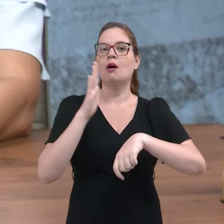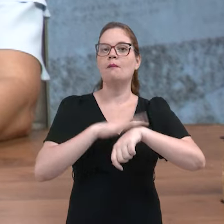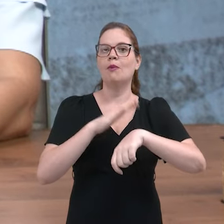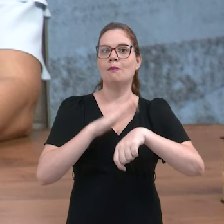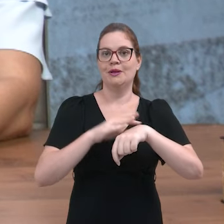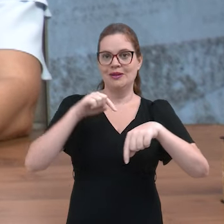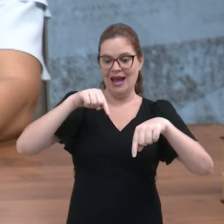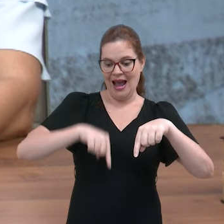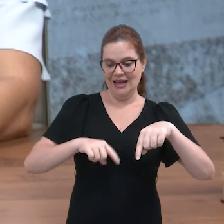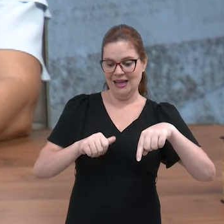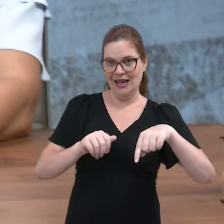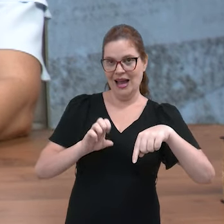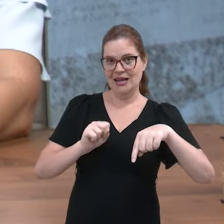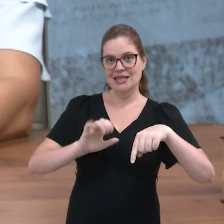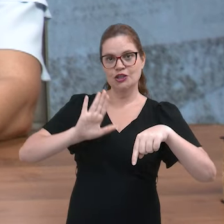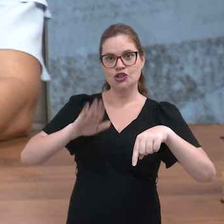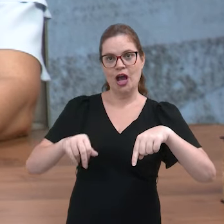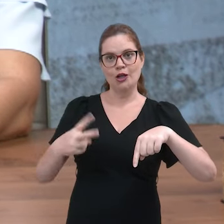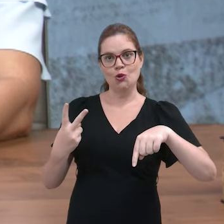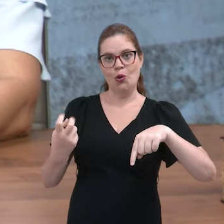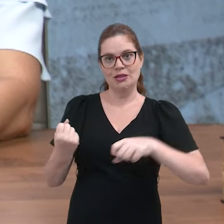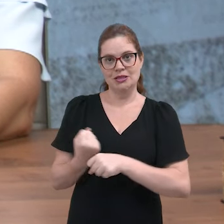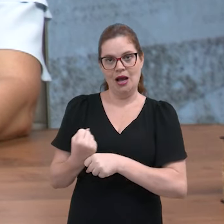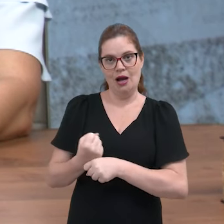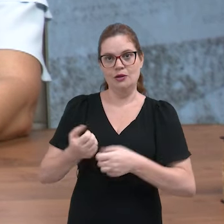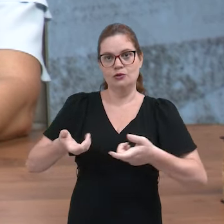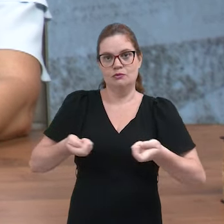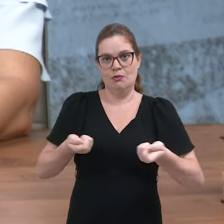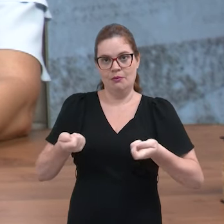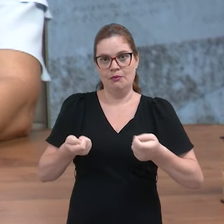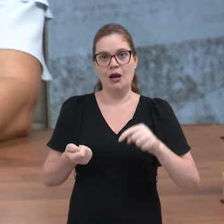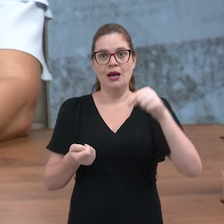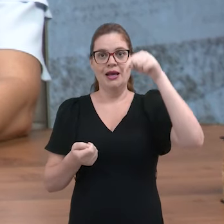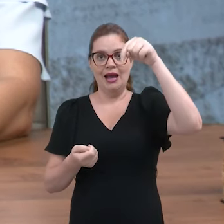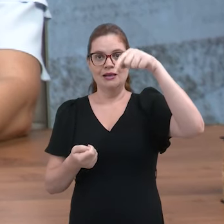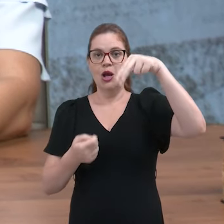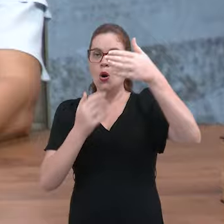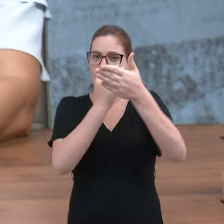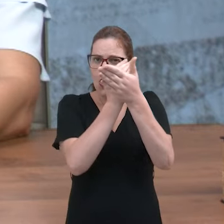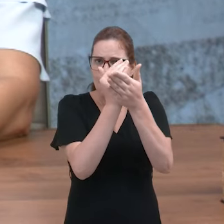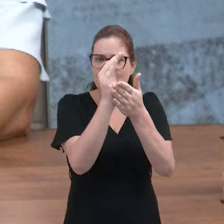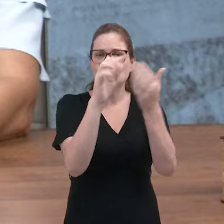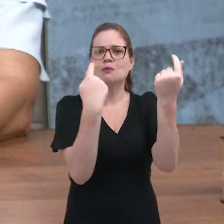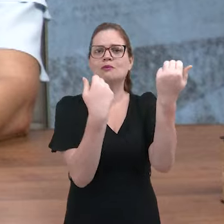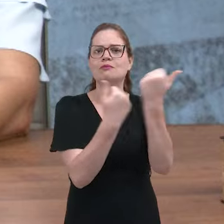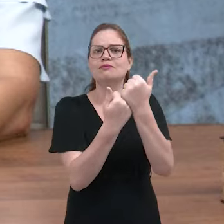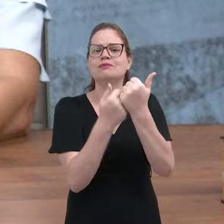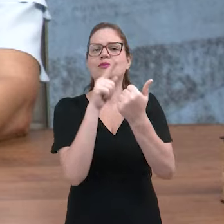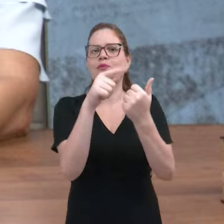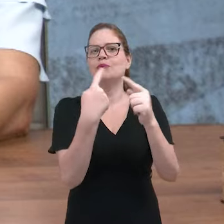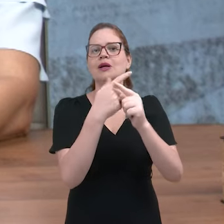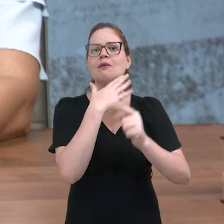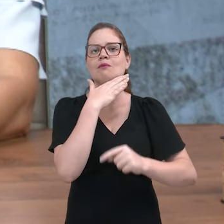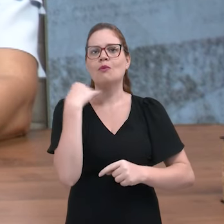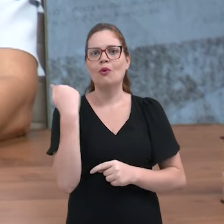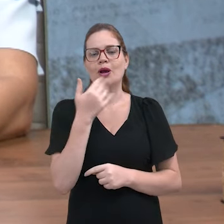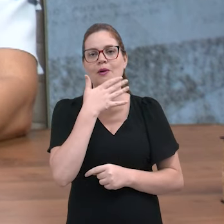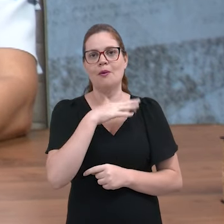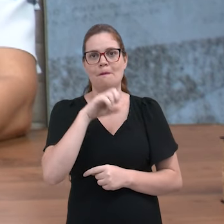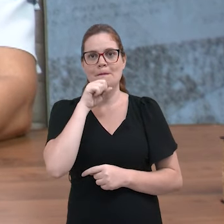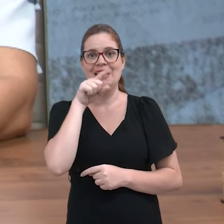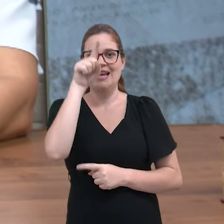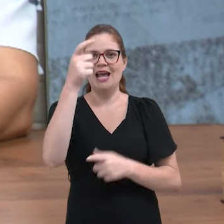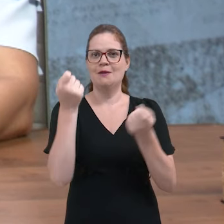Judá, e reinou sobre Israel 2 anos. E fez o que parecia mal aos olhos do